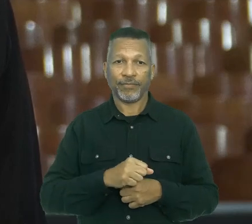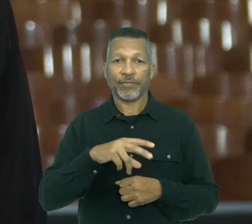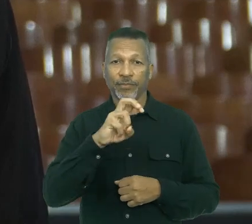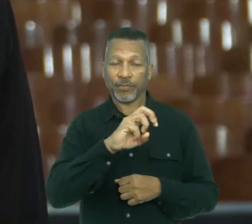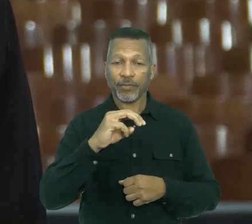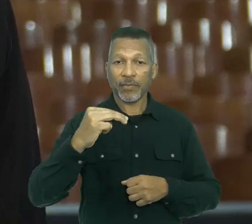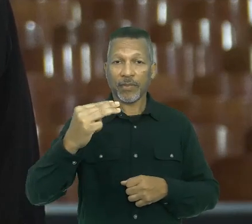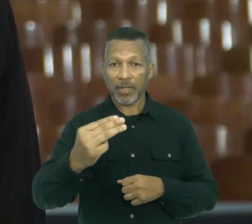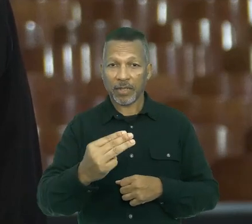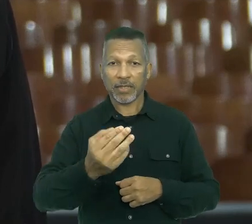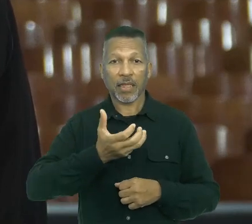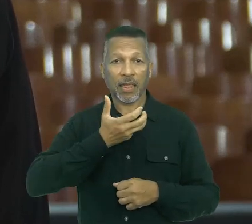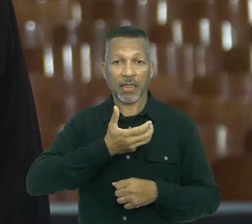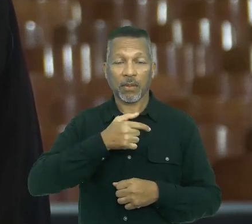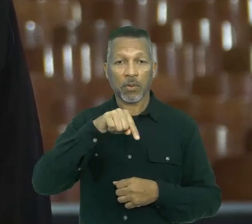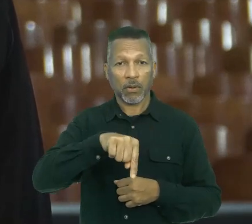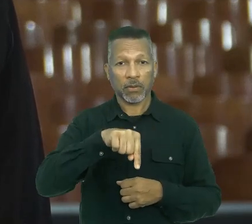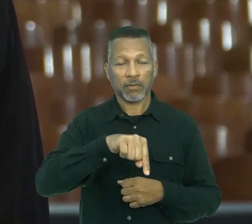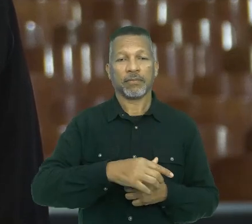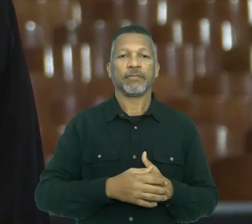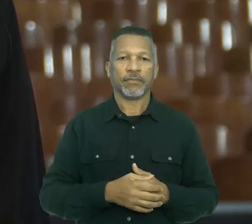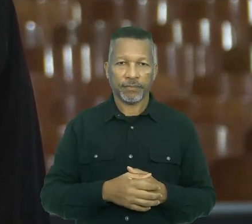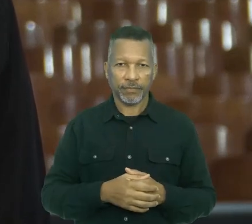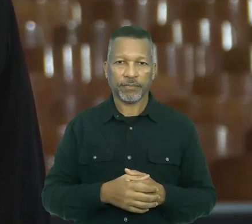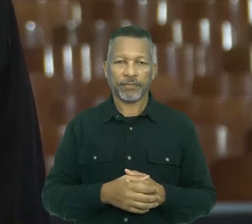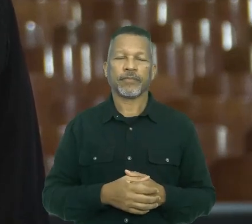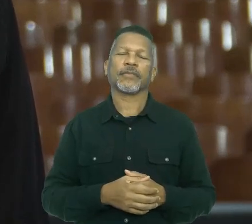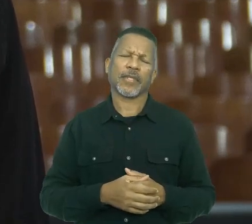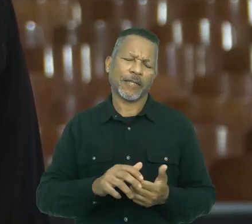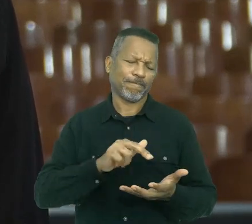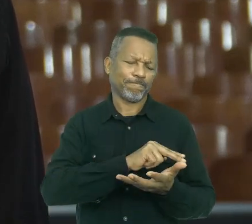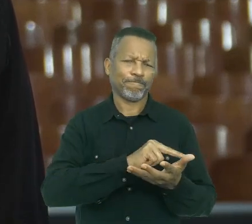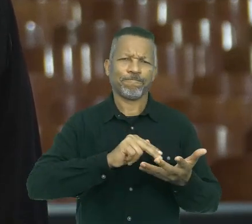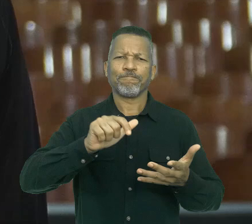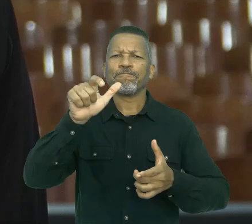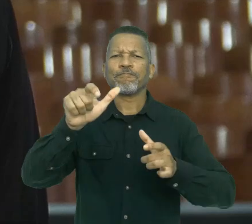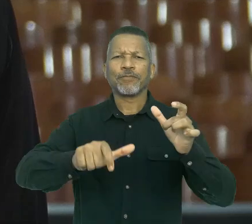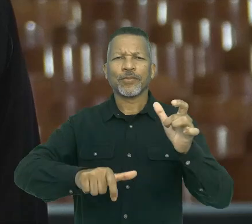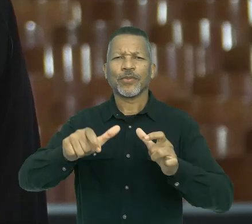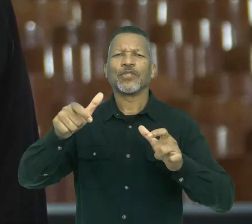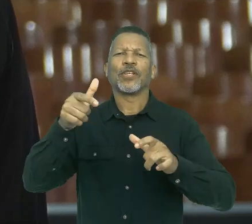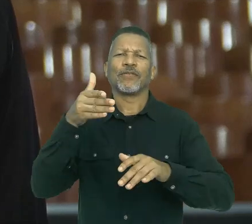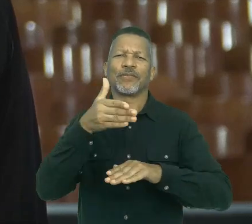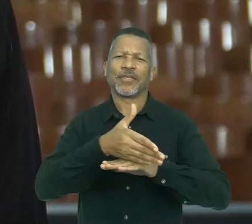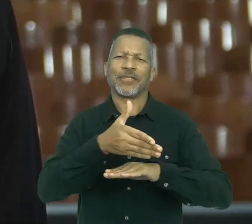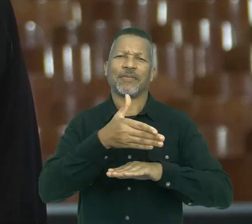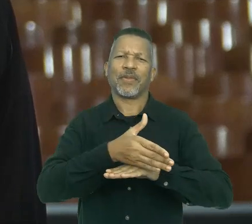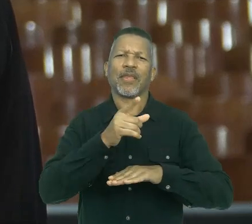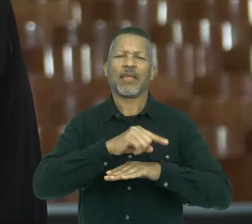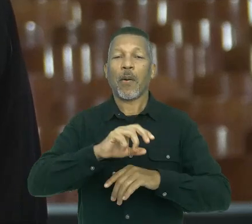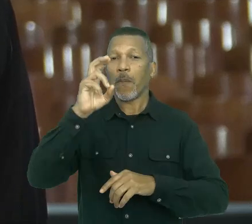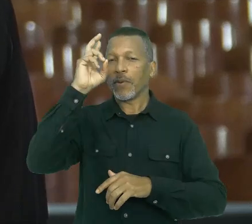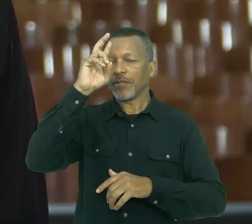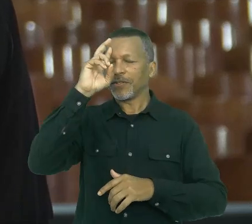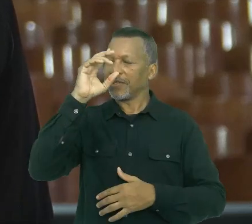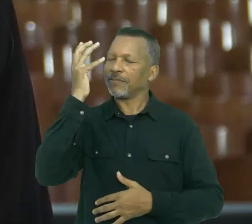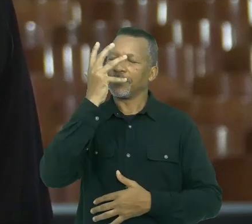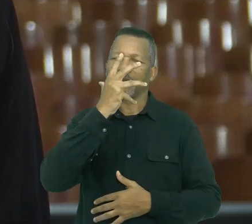anos agora em dezembro. E muitas pessoas passaram por aqui. É uma história muito linda.